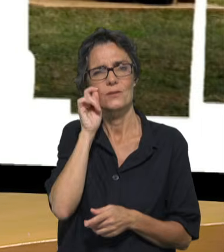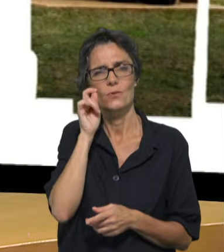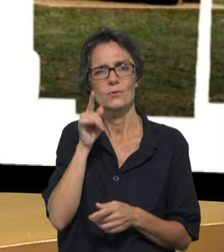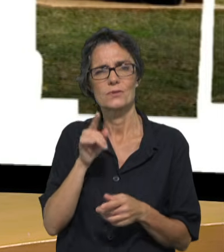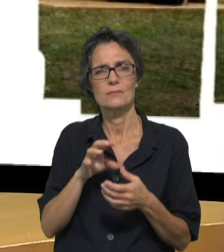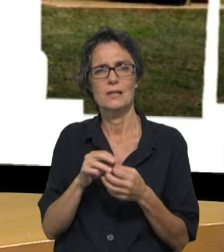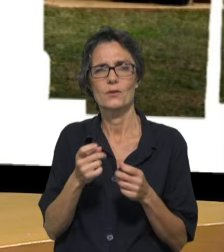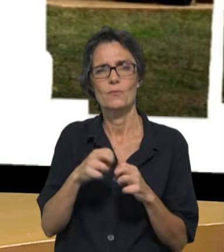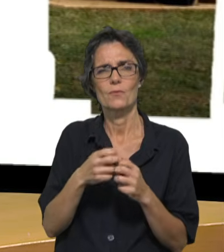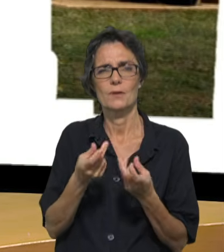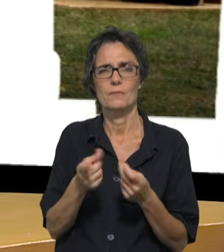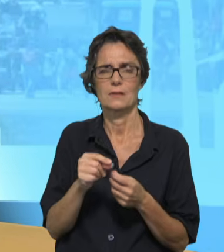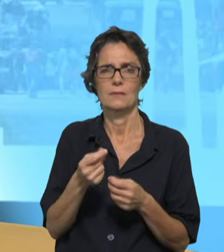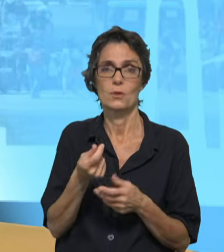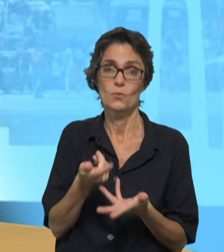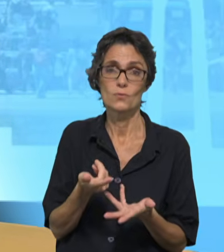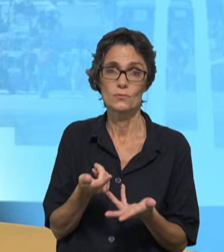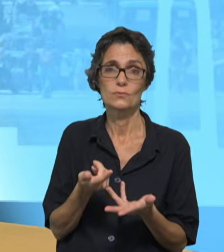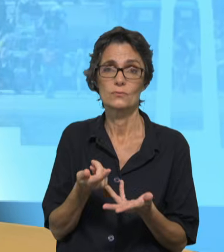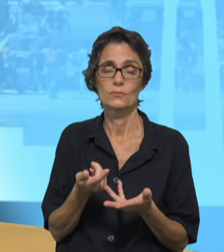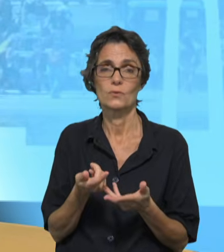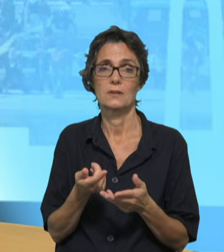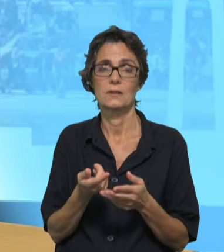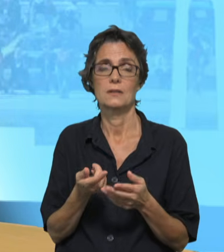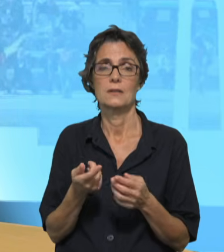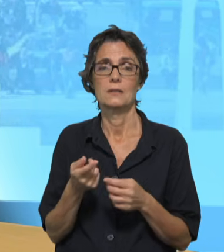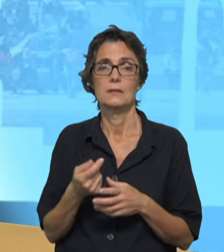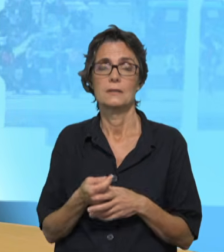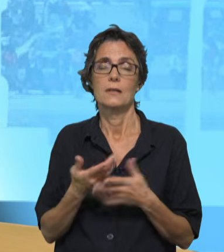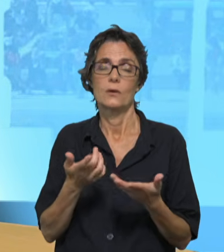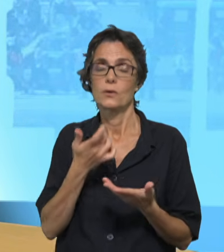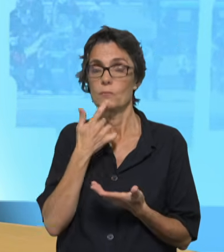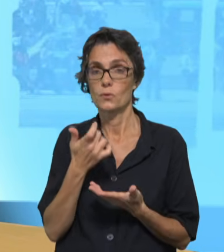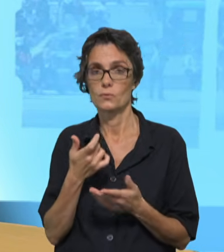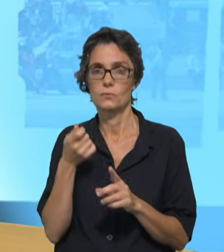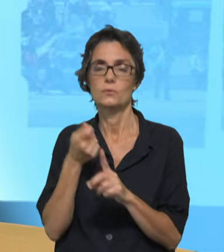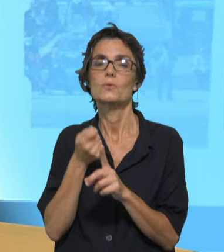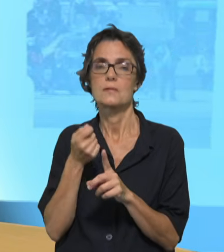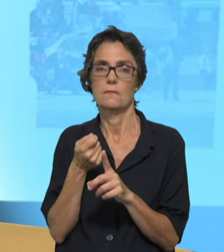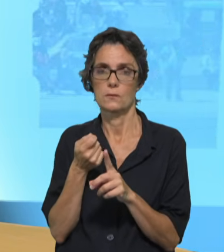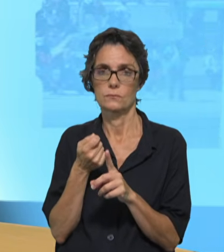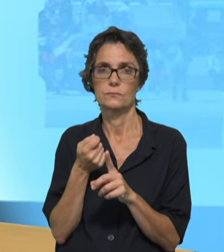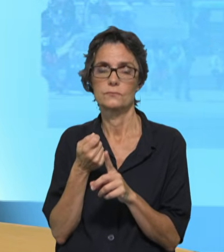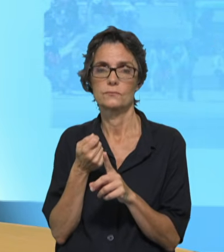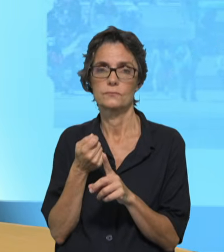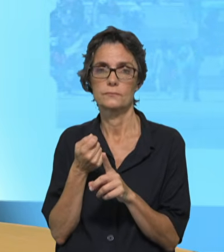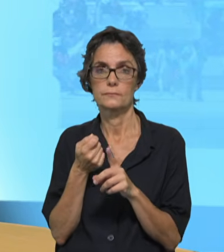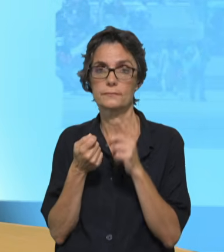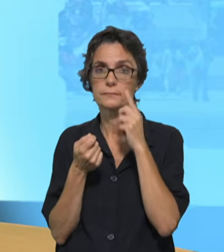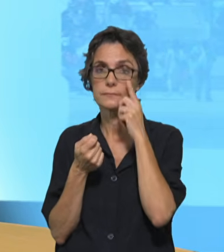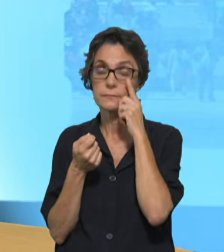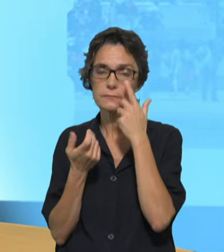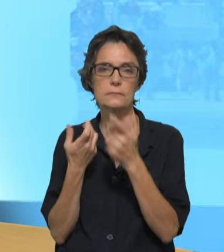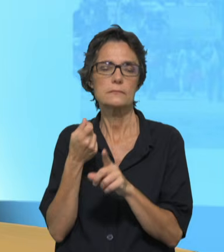que há de facto locais onde são mais acessíveis e daí também que... Agora, o desafio será em